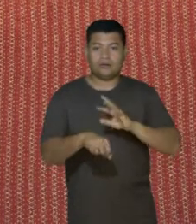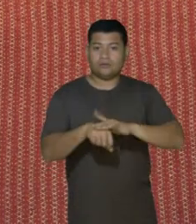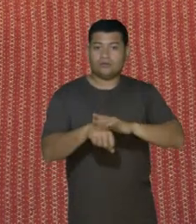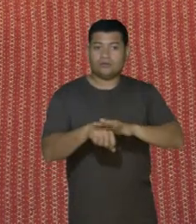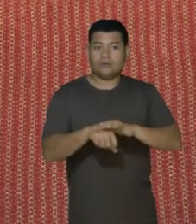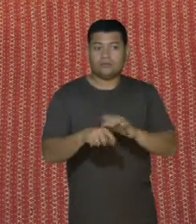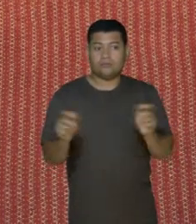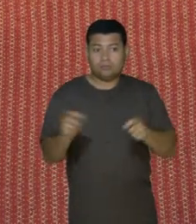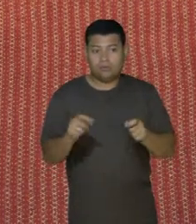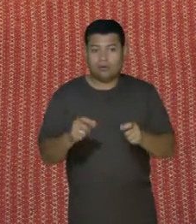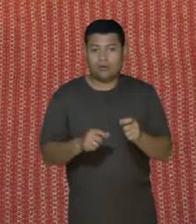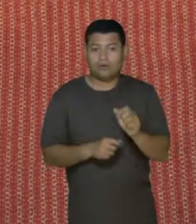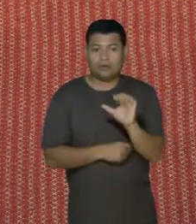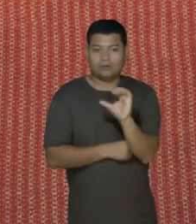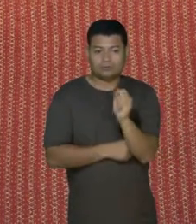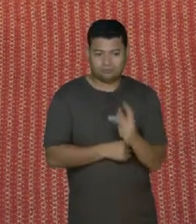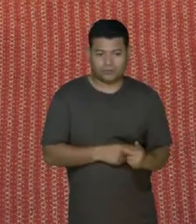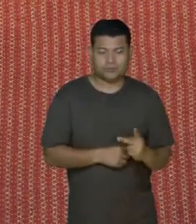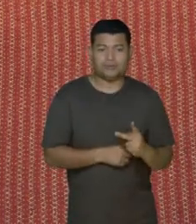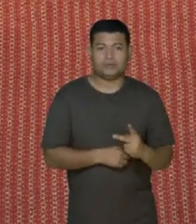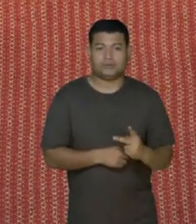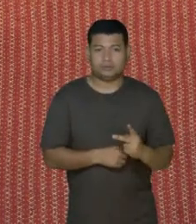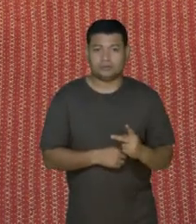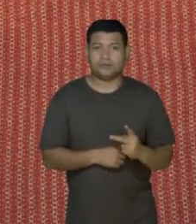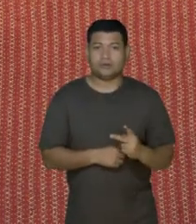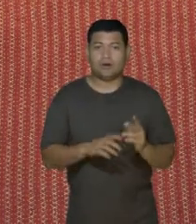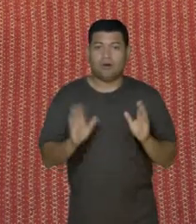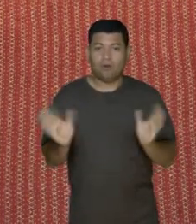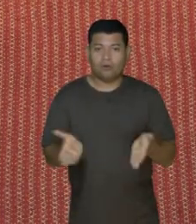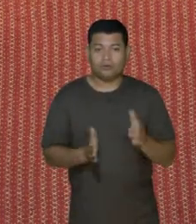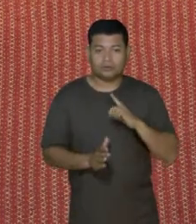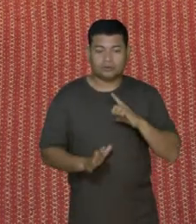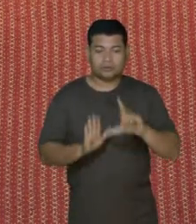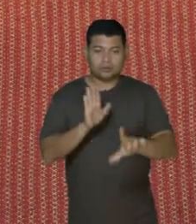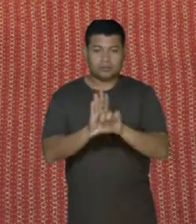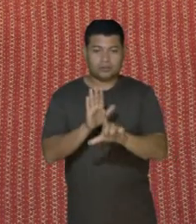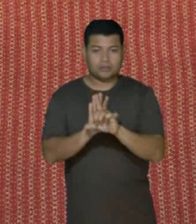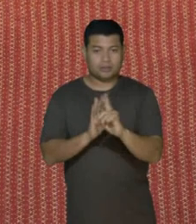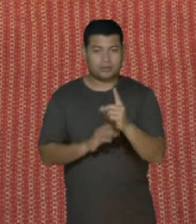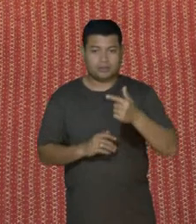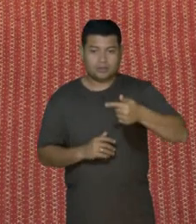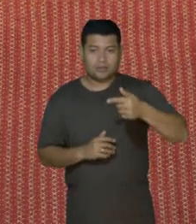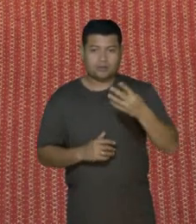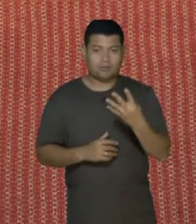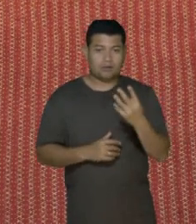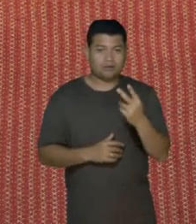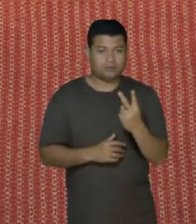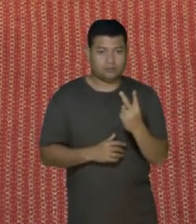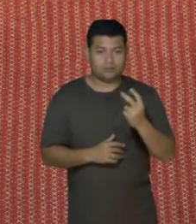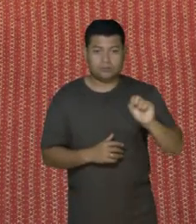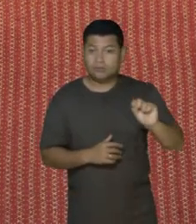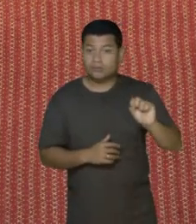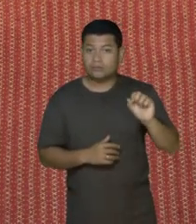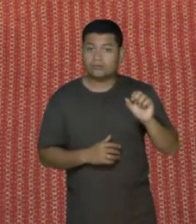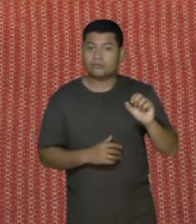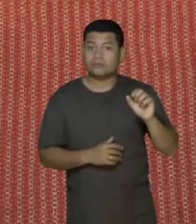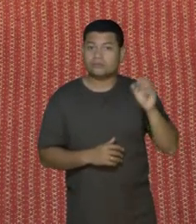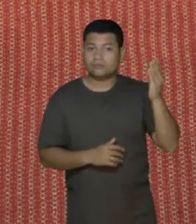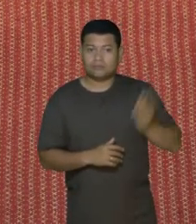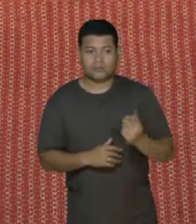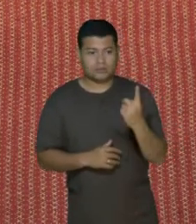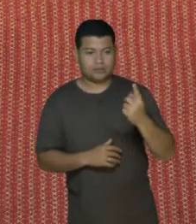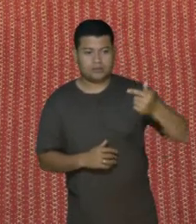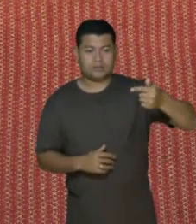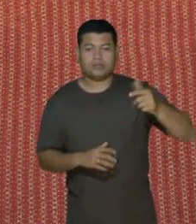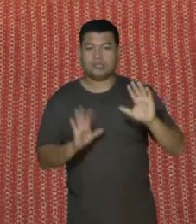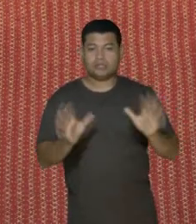pensão. Hoje já existe a Lei 17.428 de 2017, que já estabelece